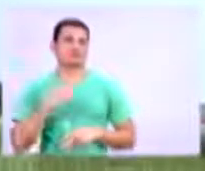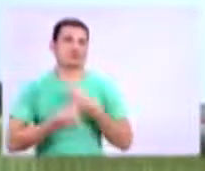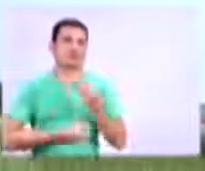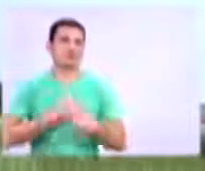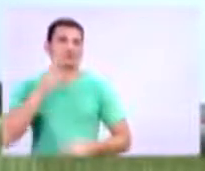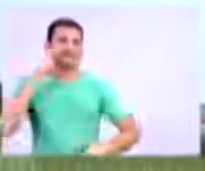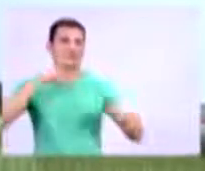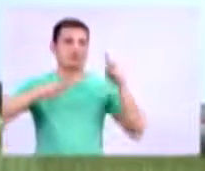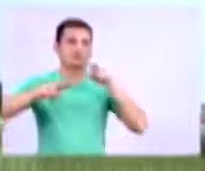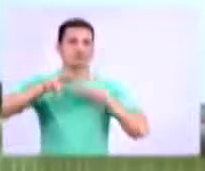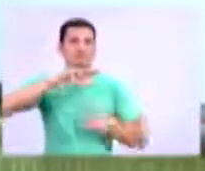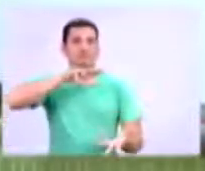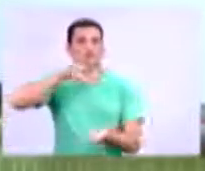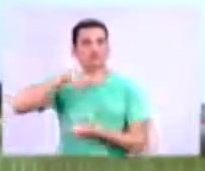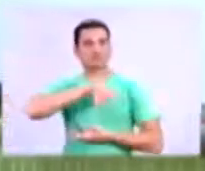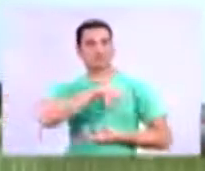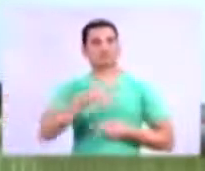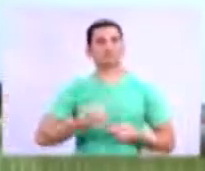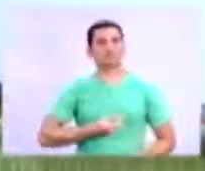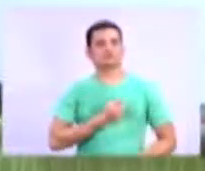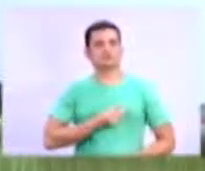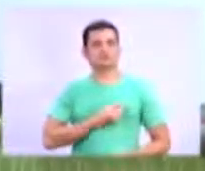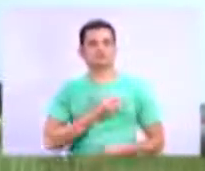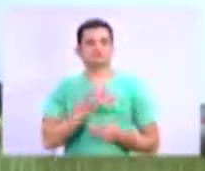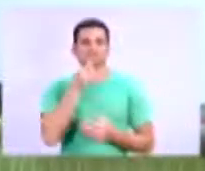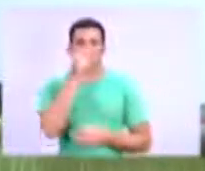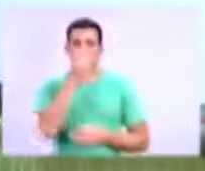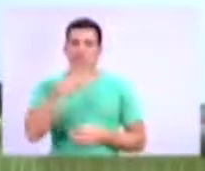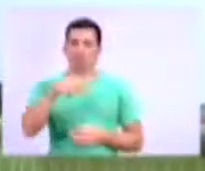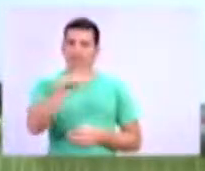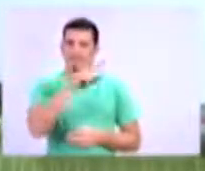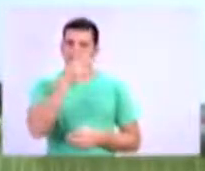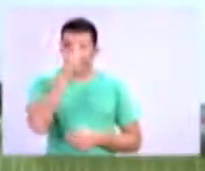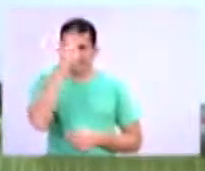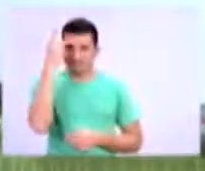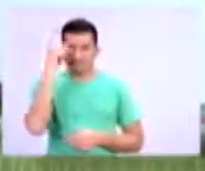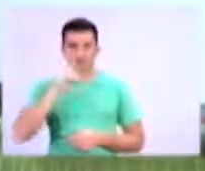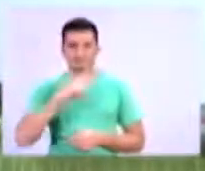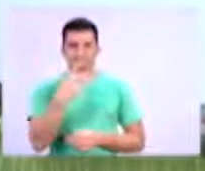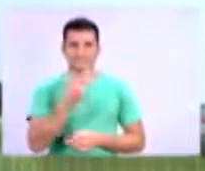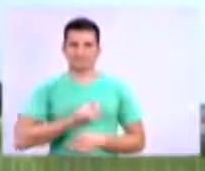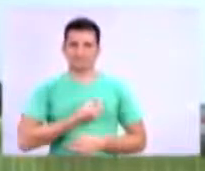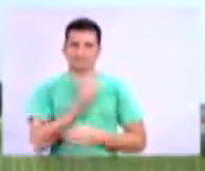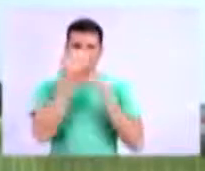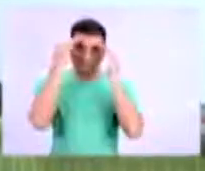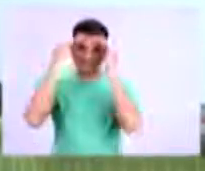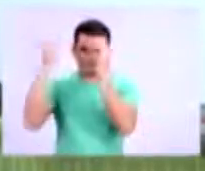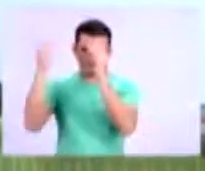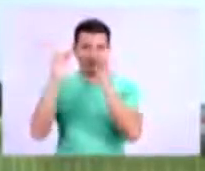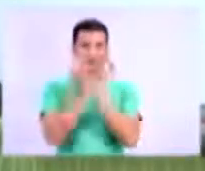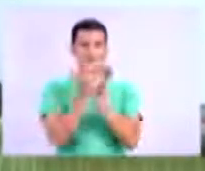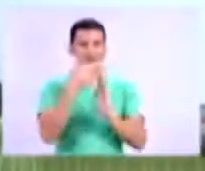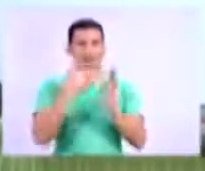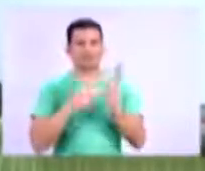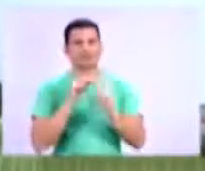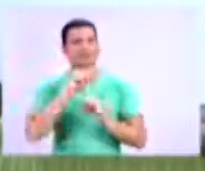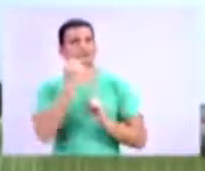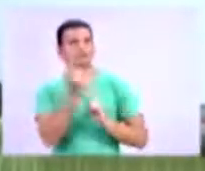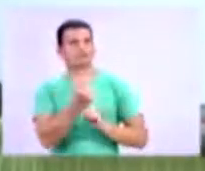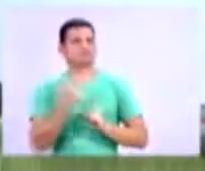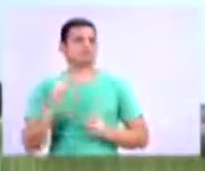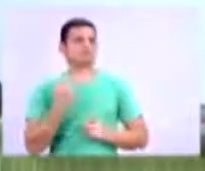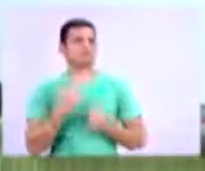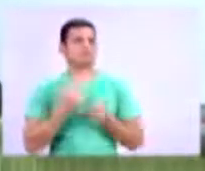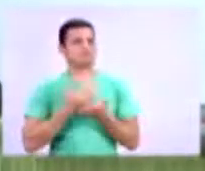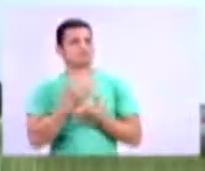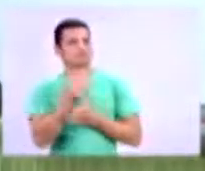viver. E se essas pessoas estão na sua vida respeitando a moralidade social, nós temos que partir desse